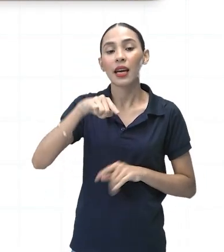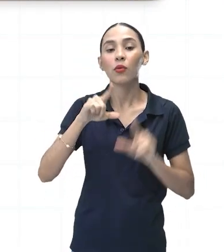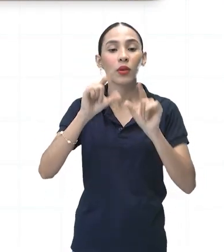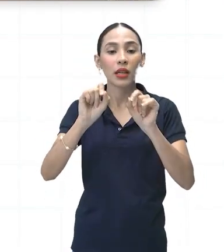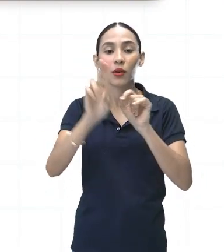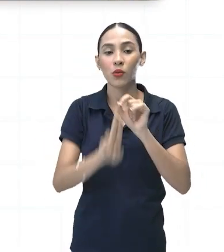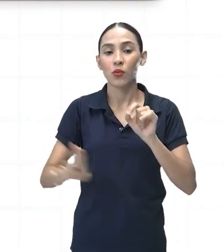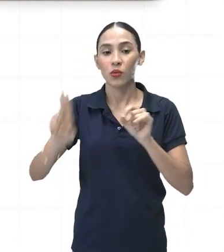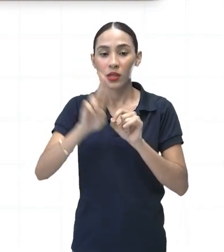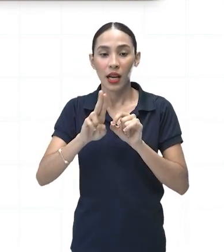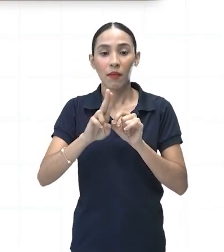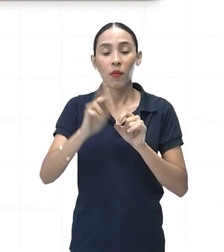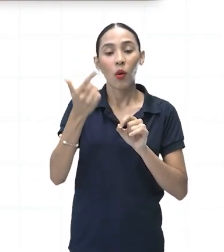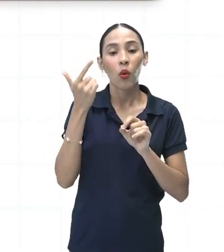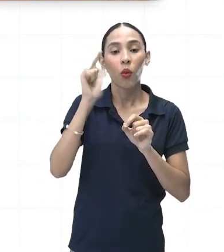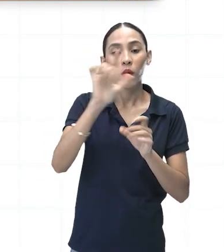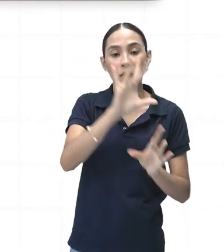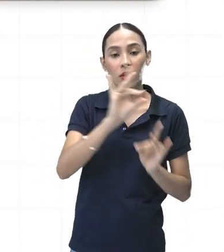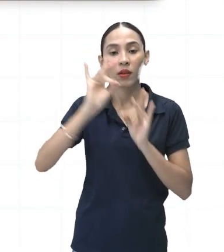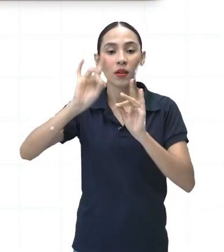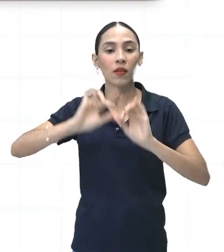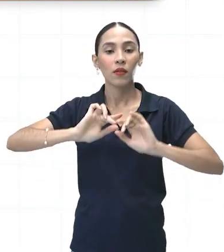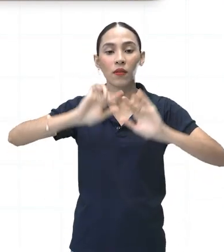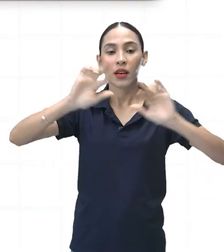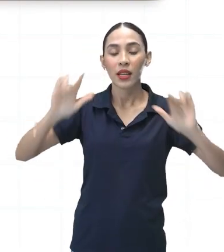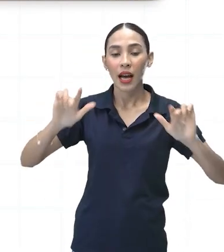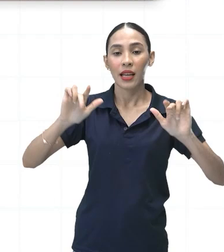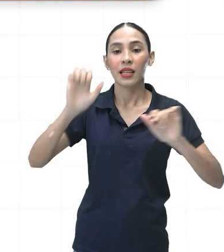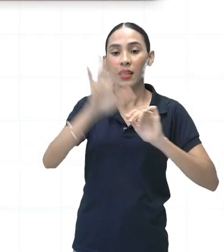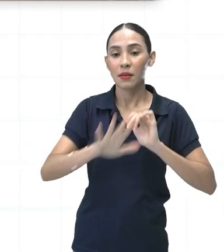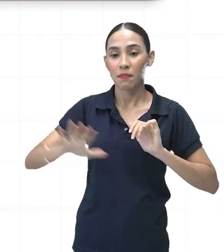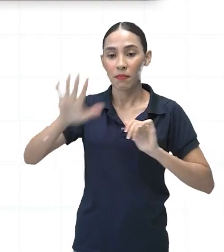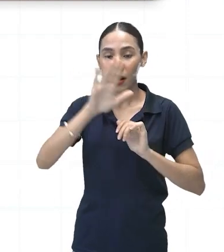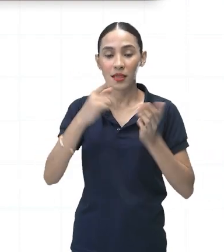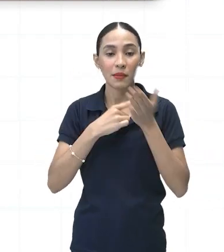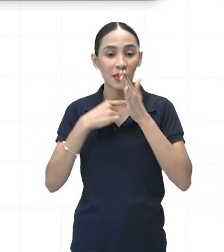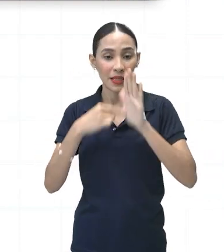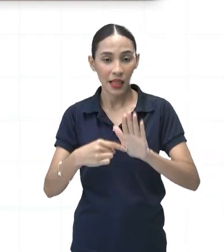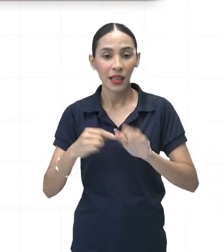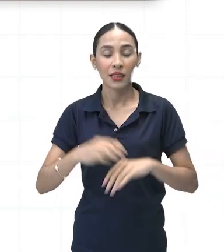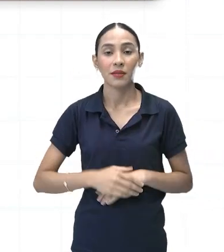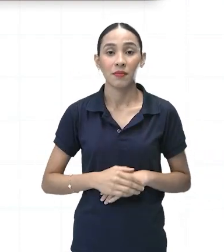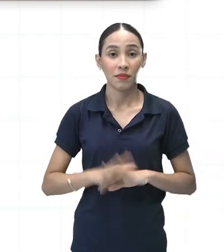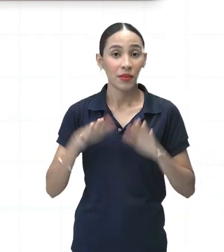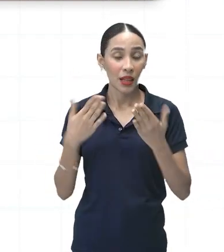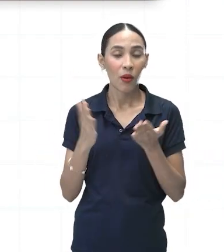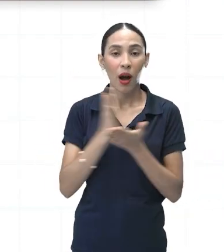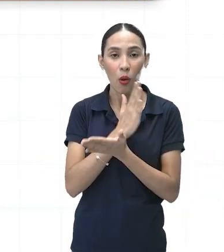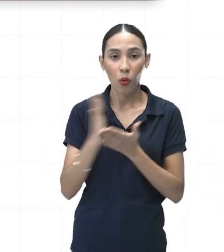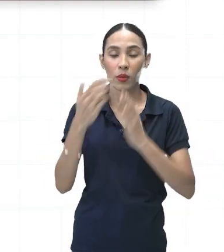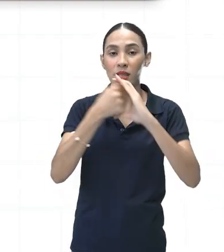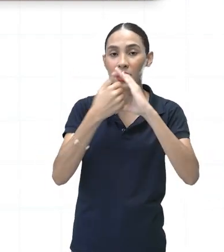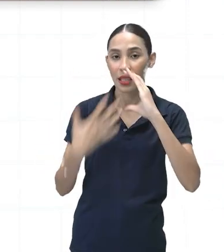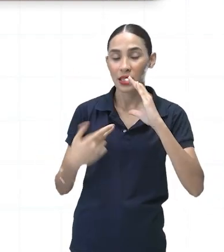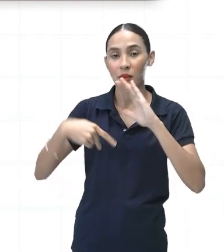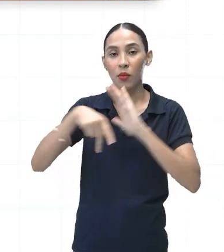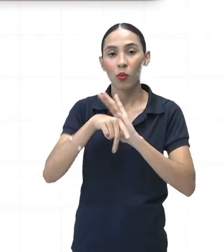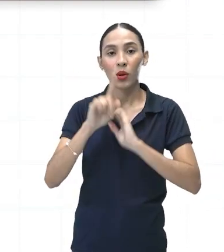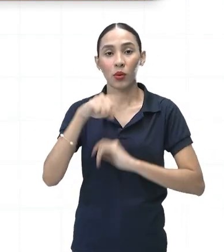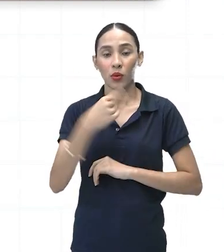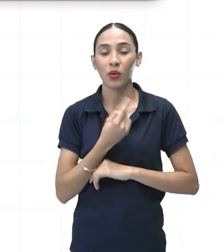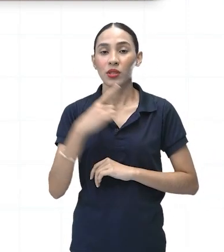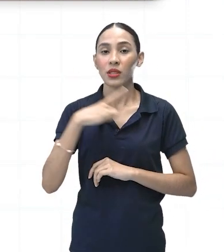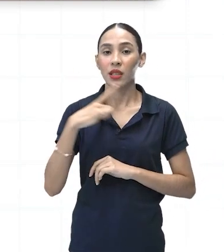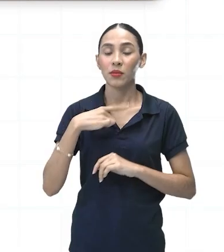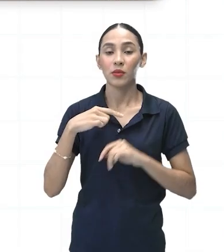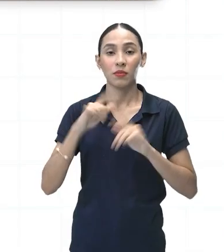utilizá-los para compor as mais variadas cenas retratadas. Isso aí são algumas características, né, que nós temos